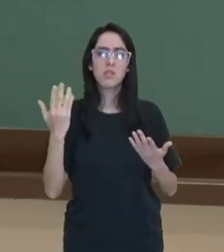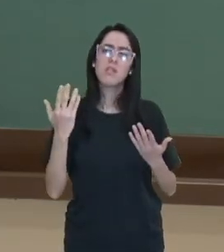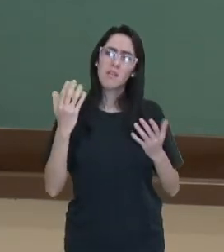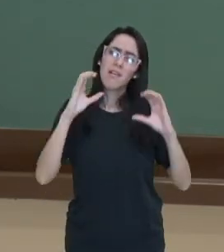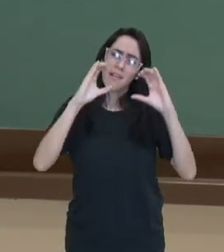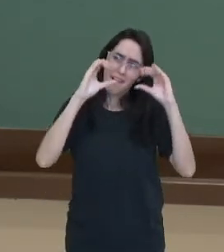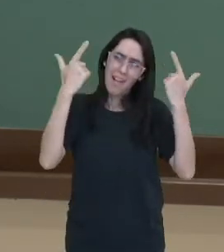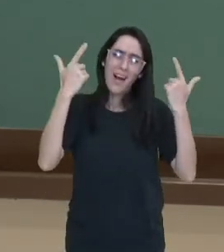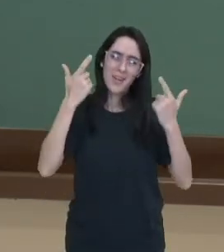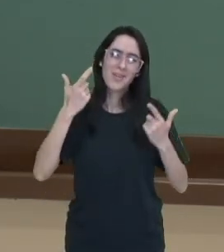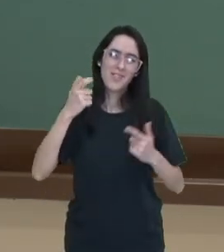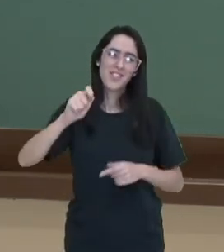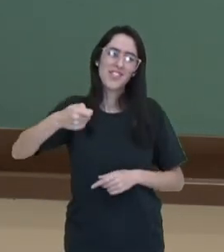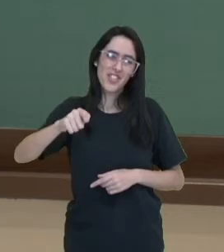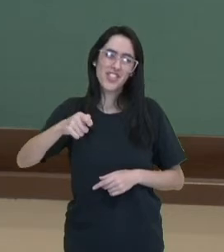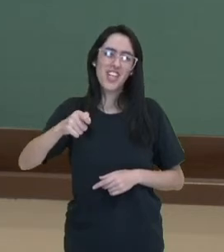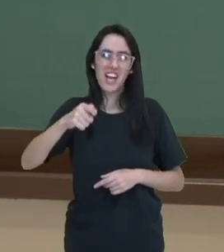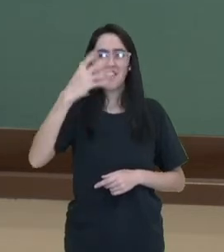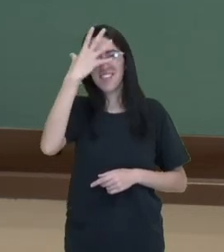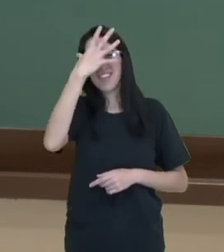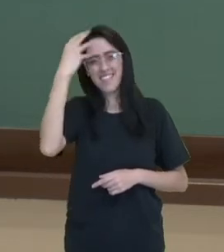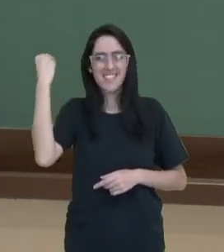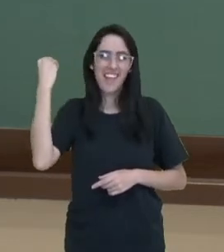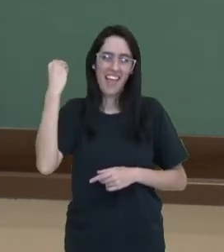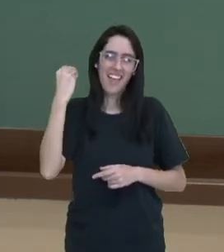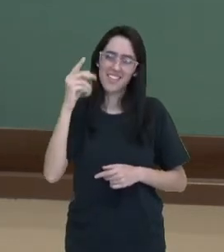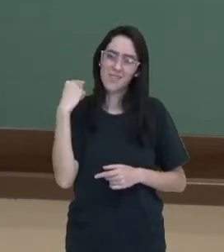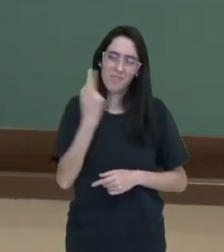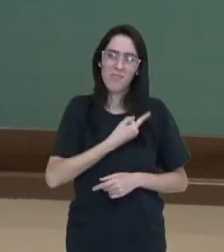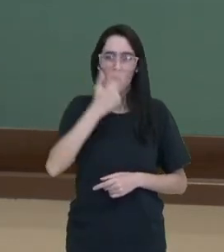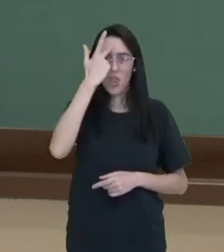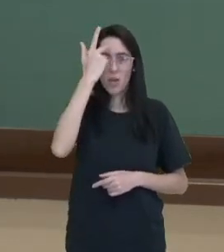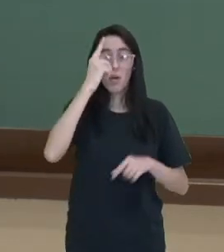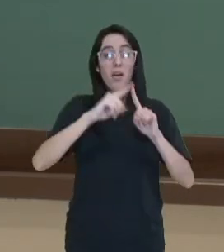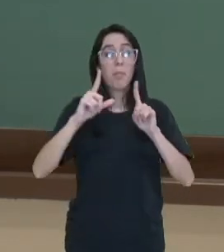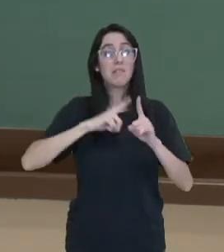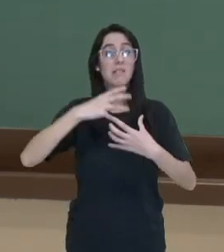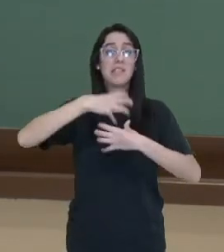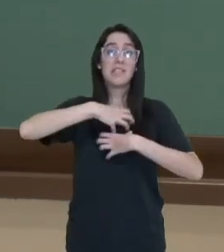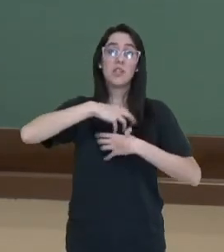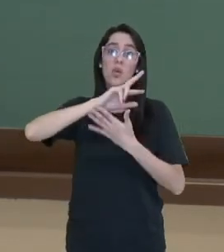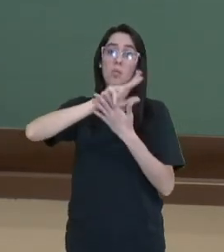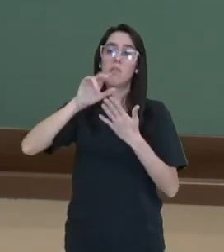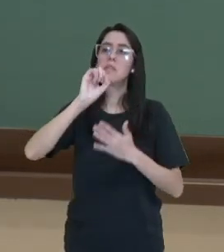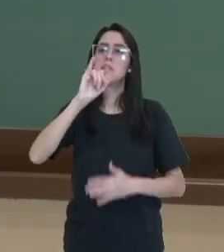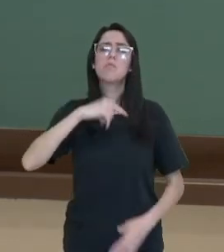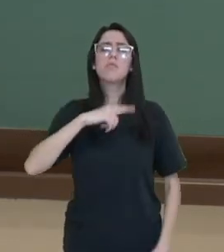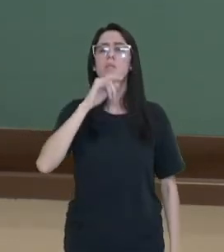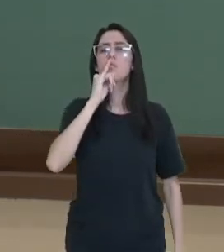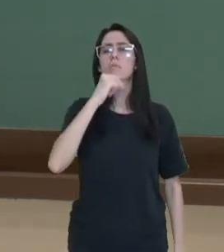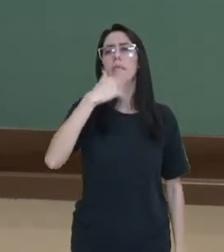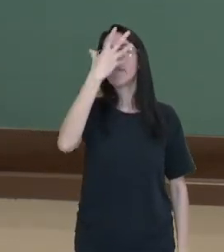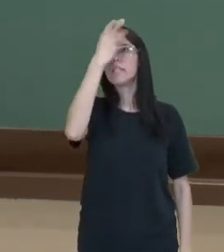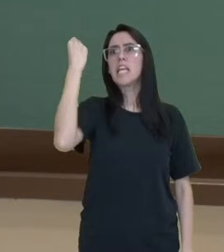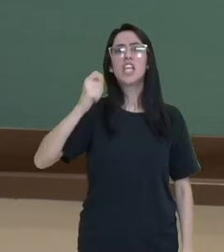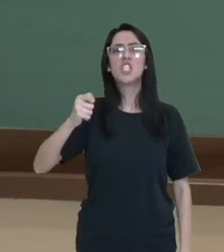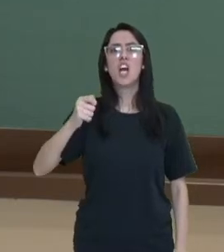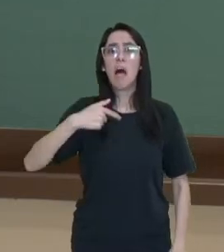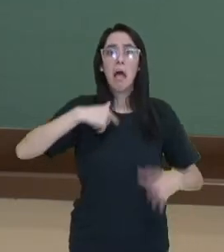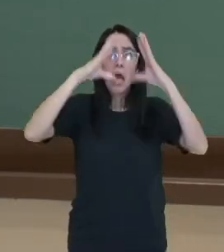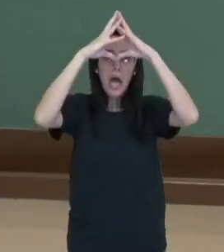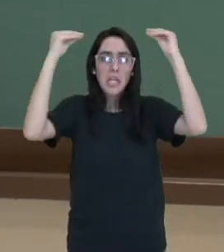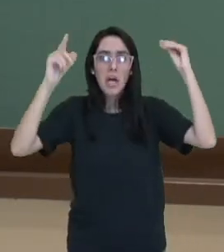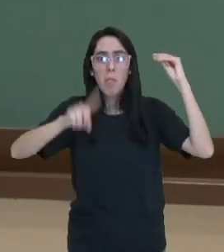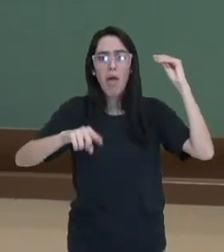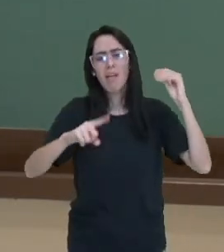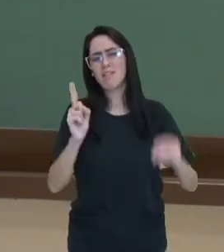comum, né? Então, são associados a vários outros sintomas, né? Só esquecer a chave onde que você guardou não é sinal de que